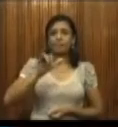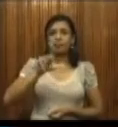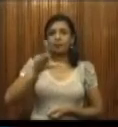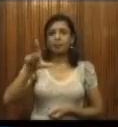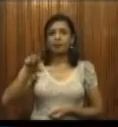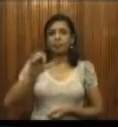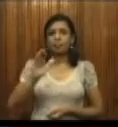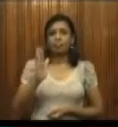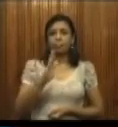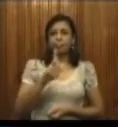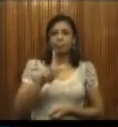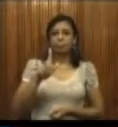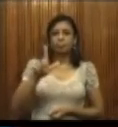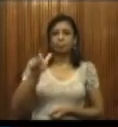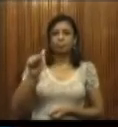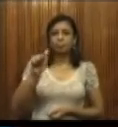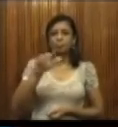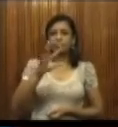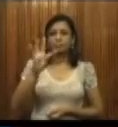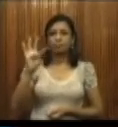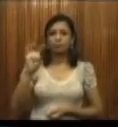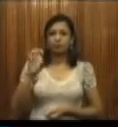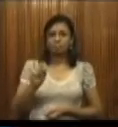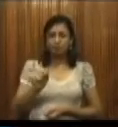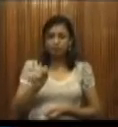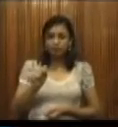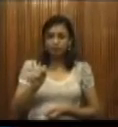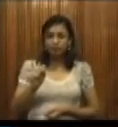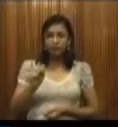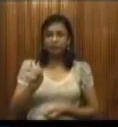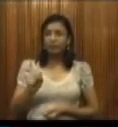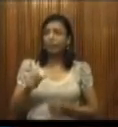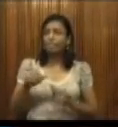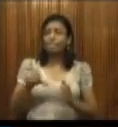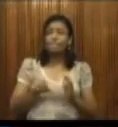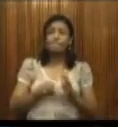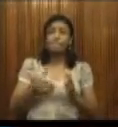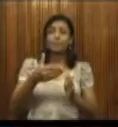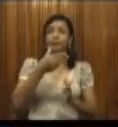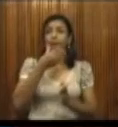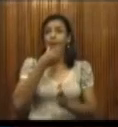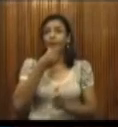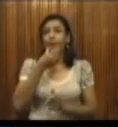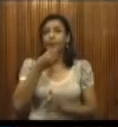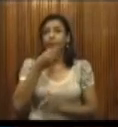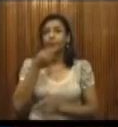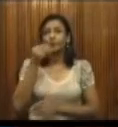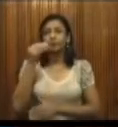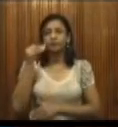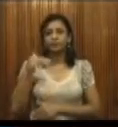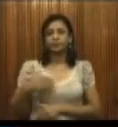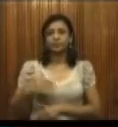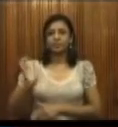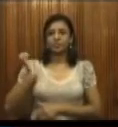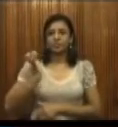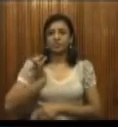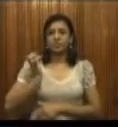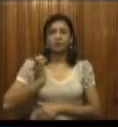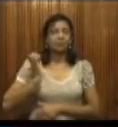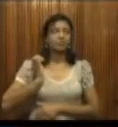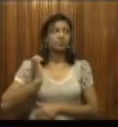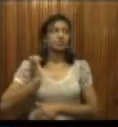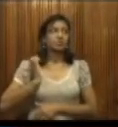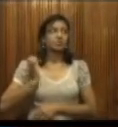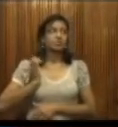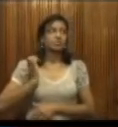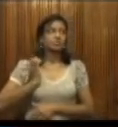Gates fosse distribuir a riqueza dele com todos os habitantes da Terra, ele poderia dar 10 dólares na mão de